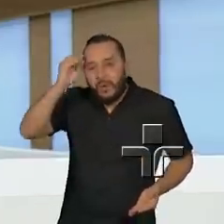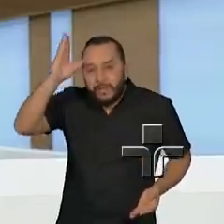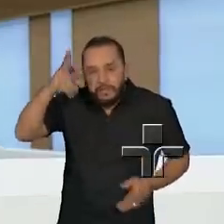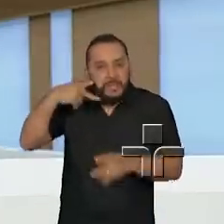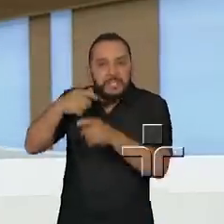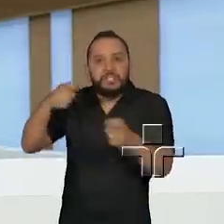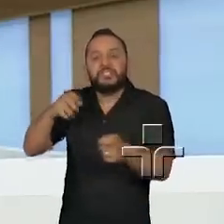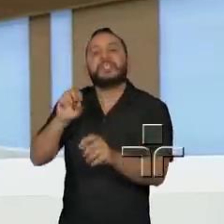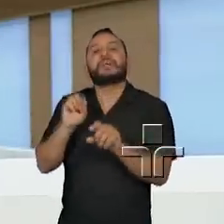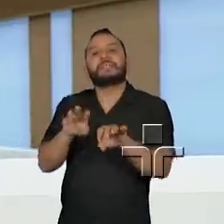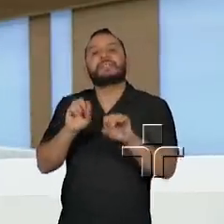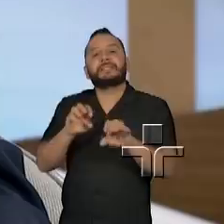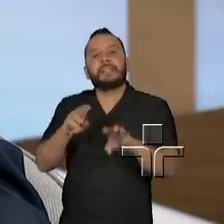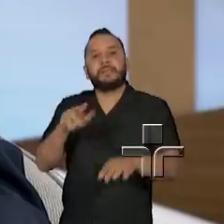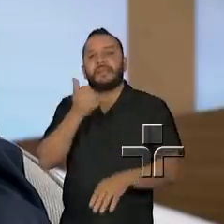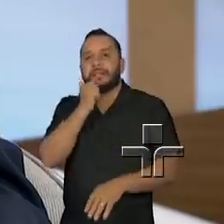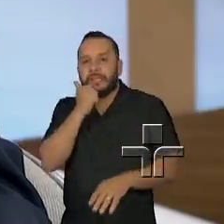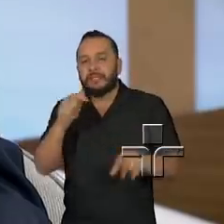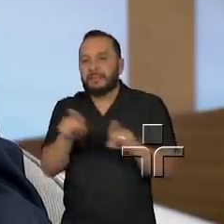neurociência atual, moderna?